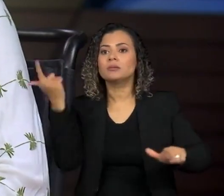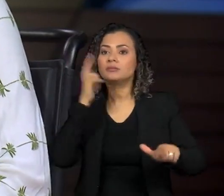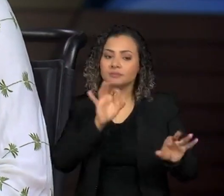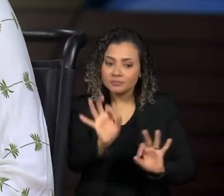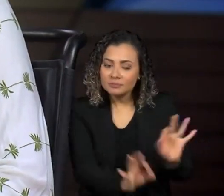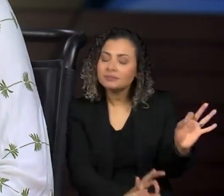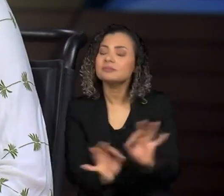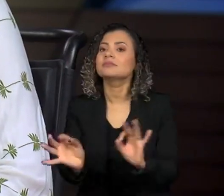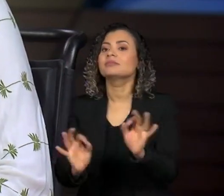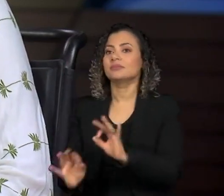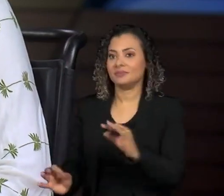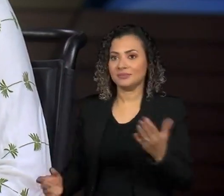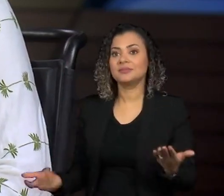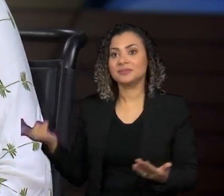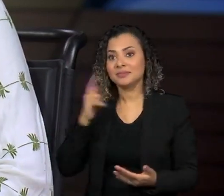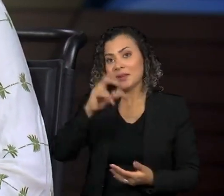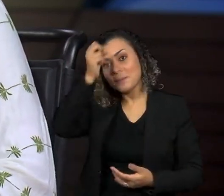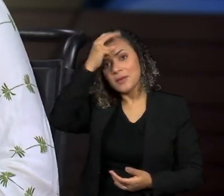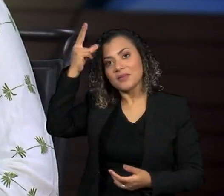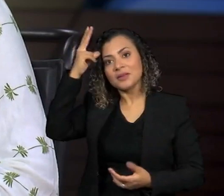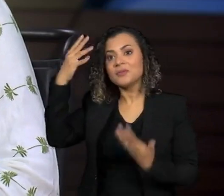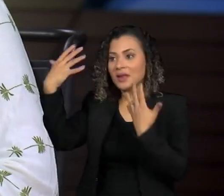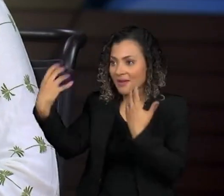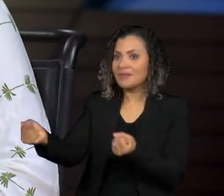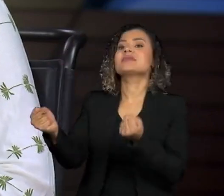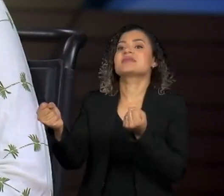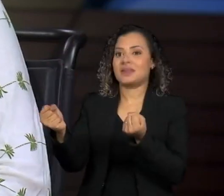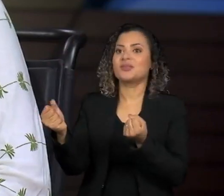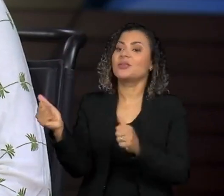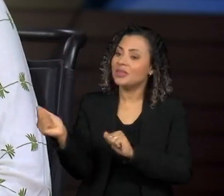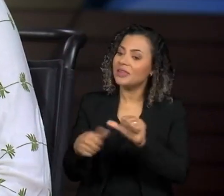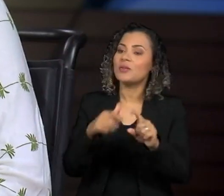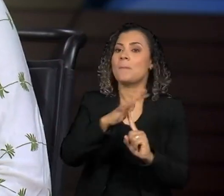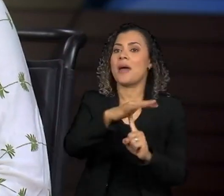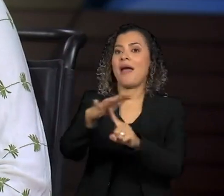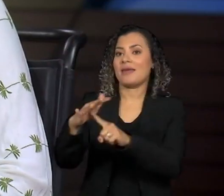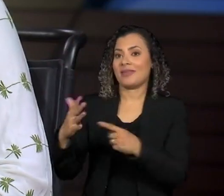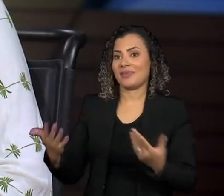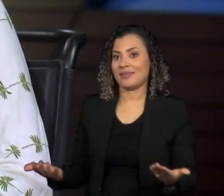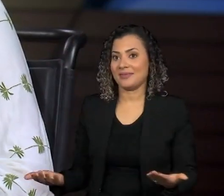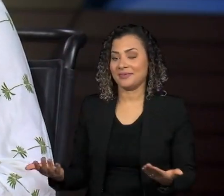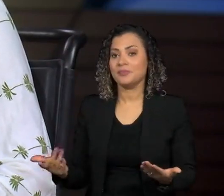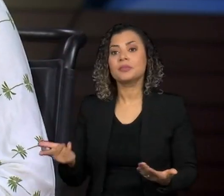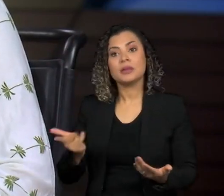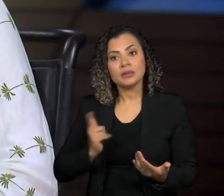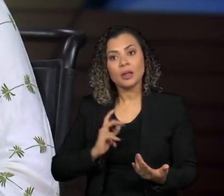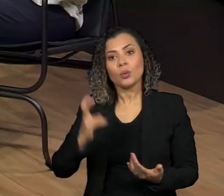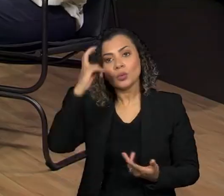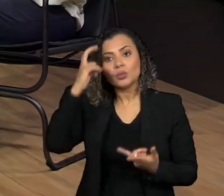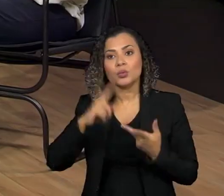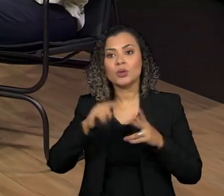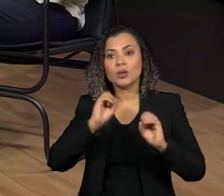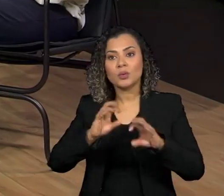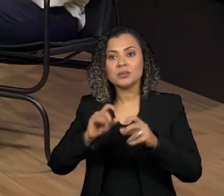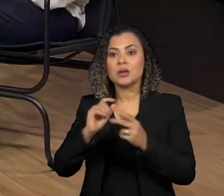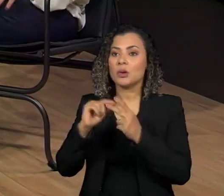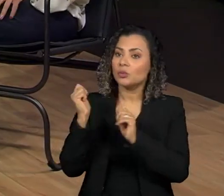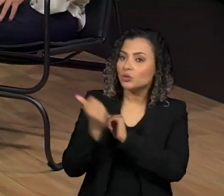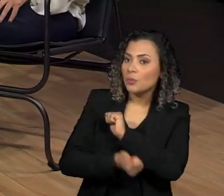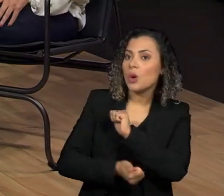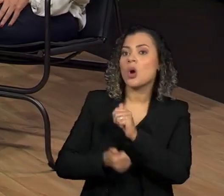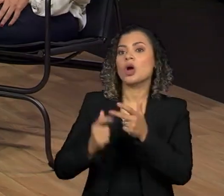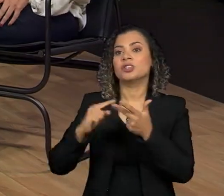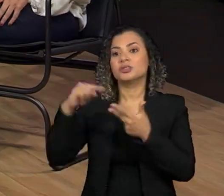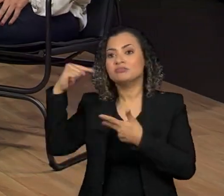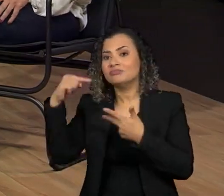pessoas também, a prefeitura conseguiu transformar aquilo num parque linear, que tem cultura, educação, tem esporte. O que é